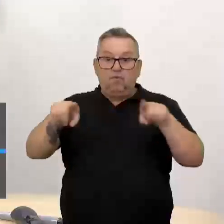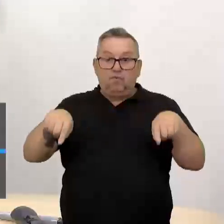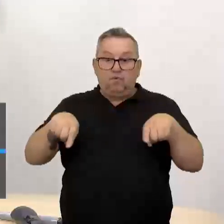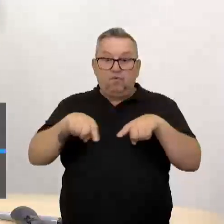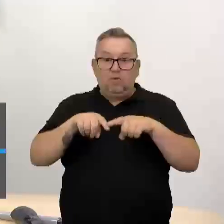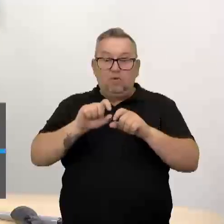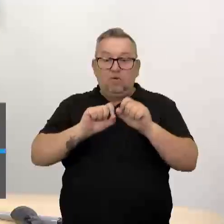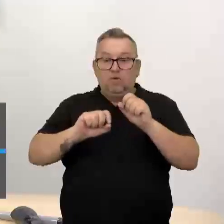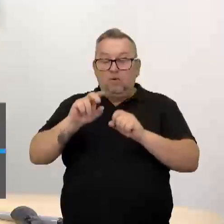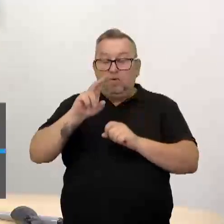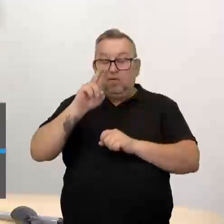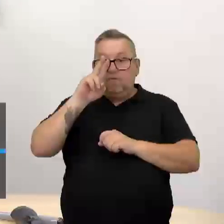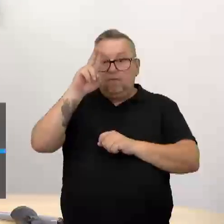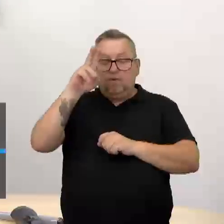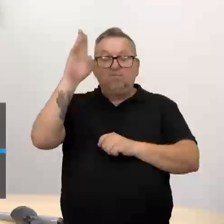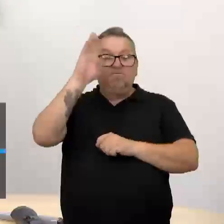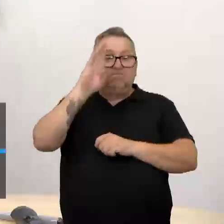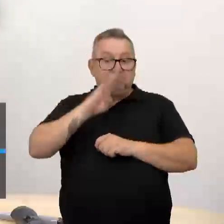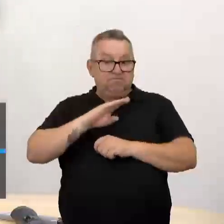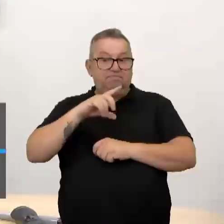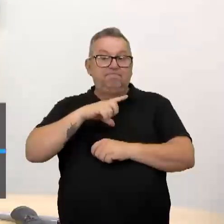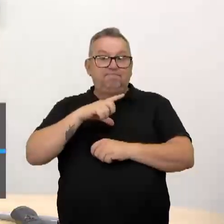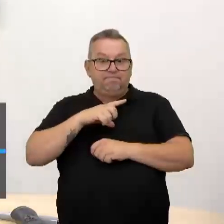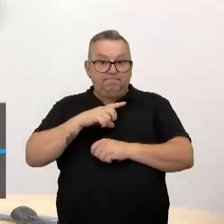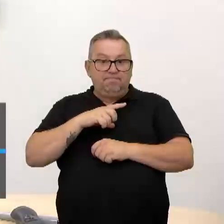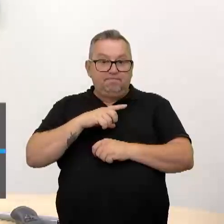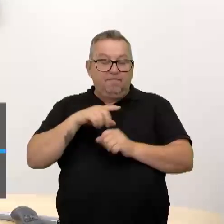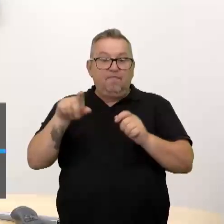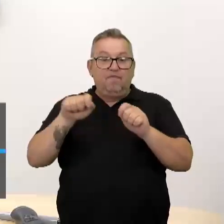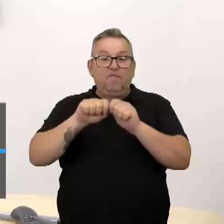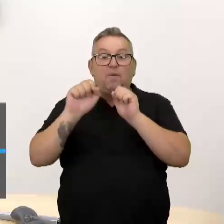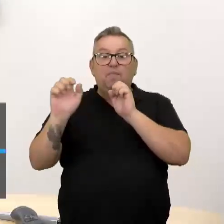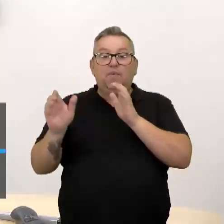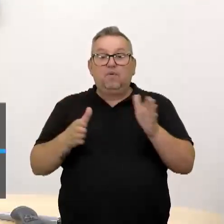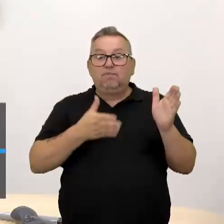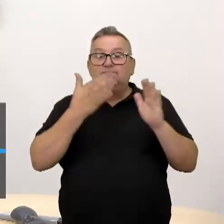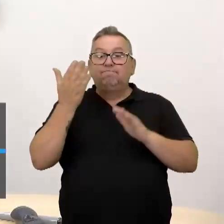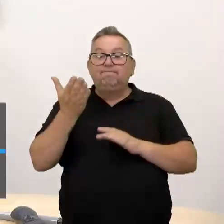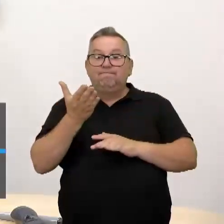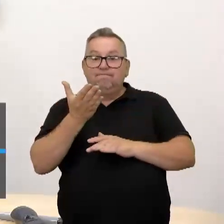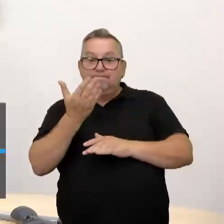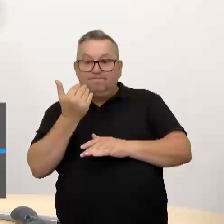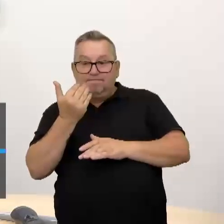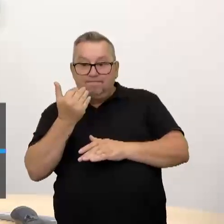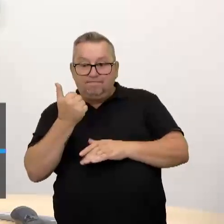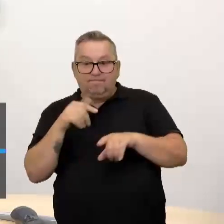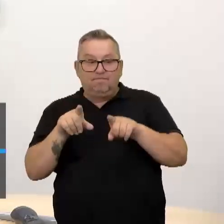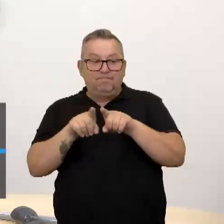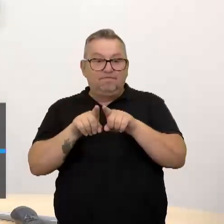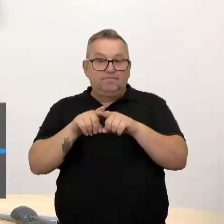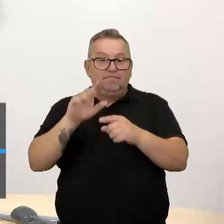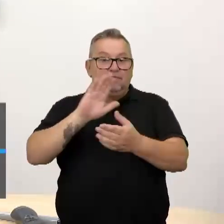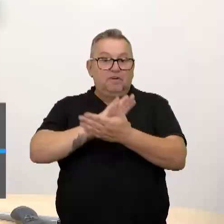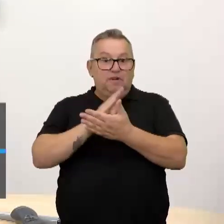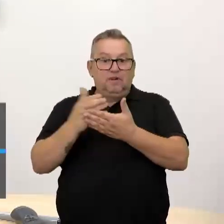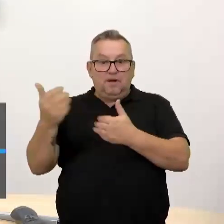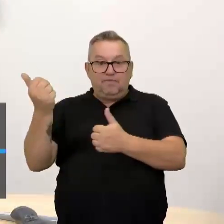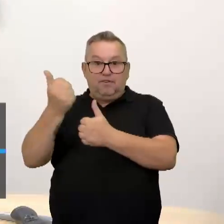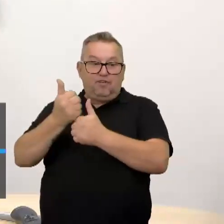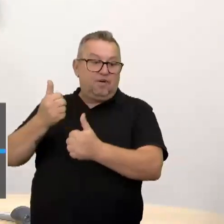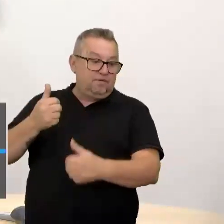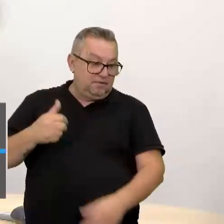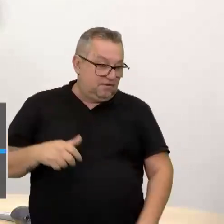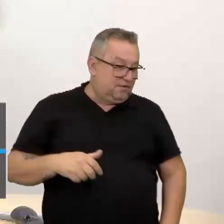tem um potencial enorme, né, principalmente aí na produção de alimentos, né, sendo aí o maior produtor de alimentos